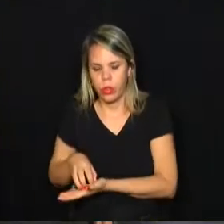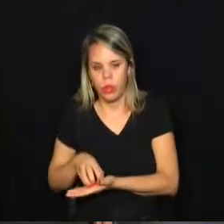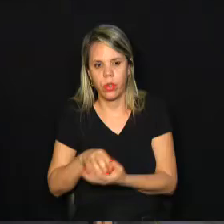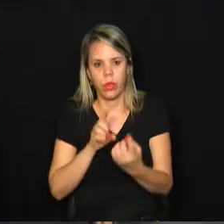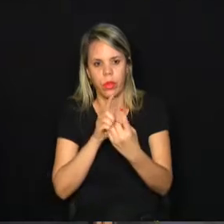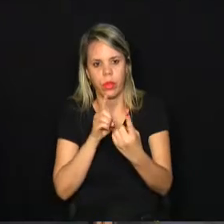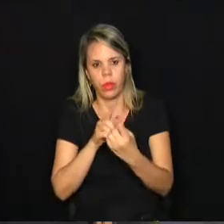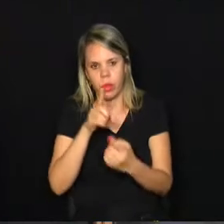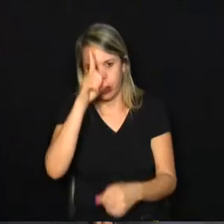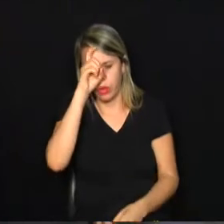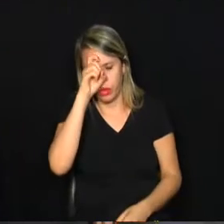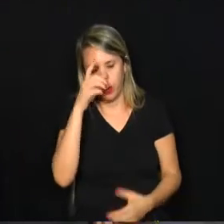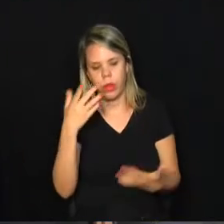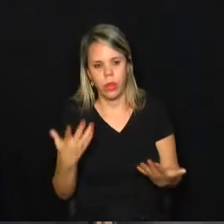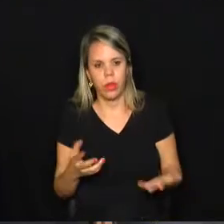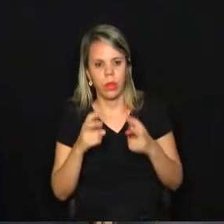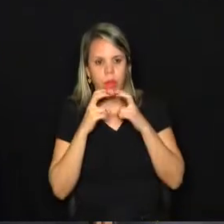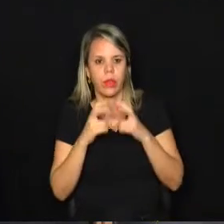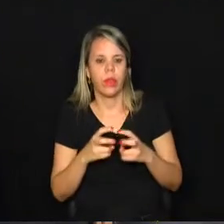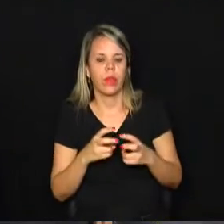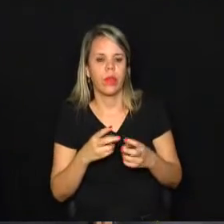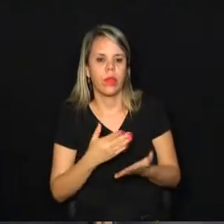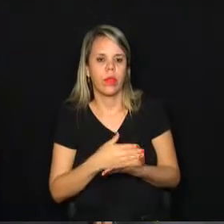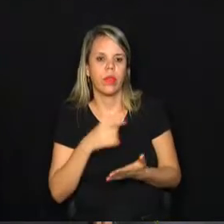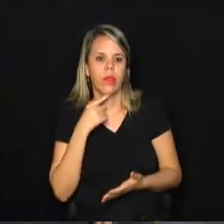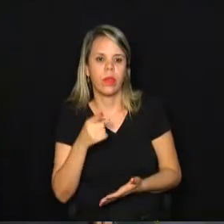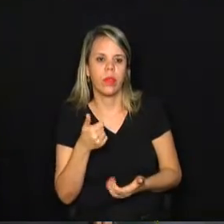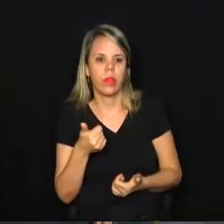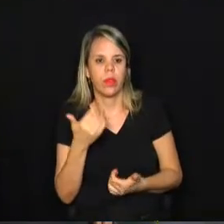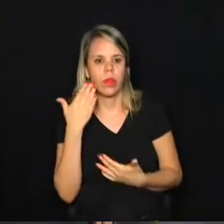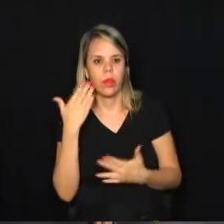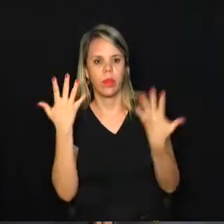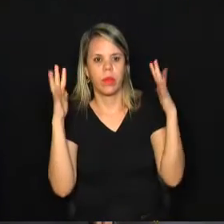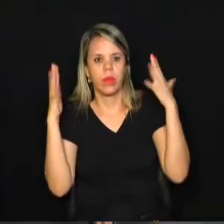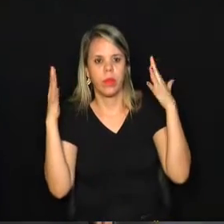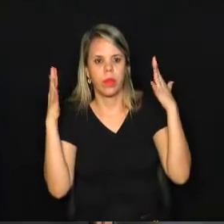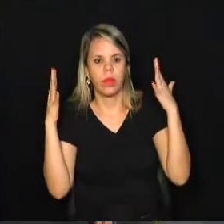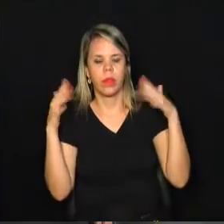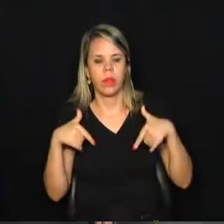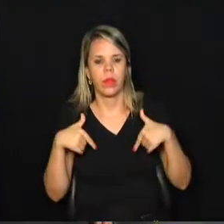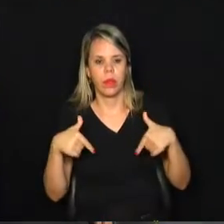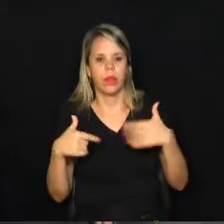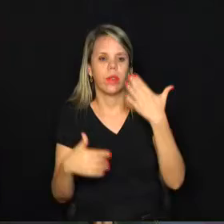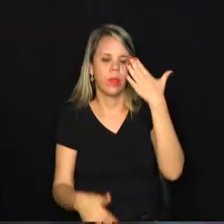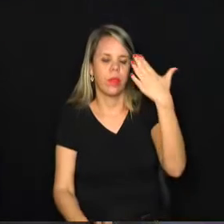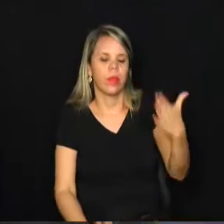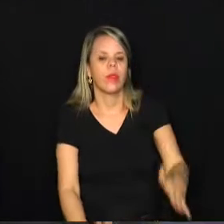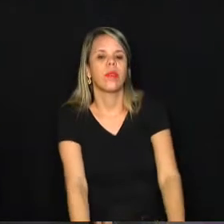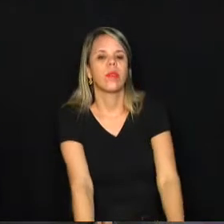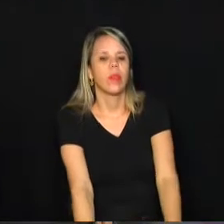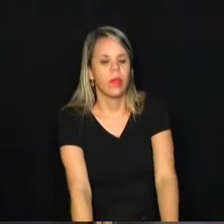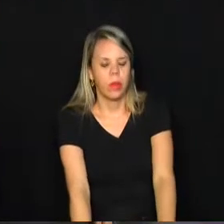atendimento. Era isso, a princípio, o meu questionamento. E parabenizando aí pela iniciativa. Obrigado.